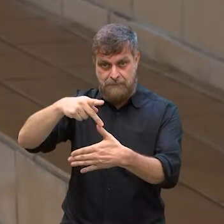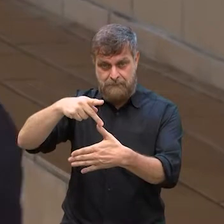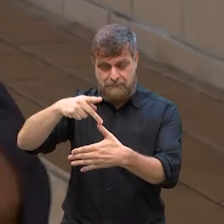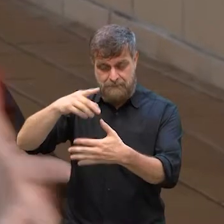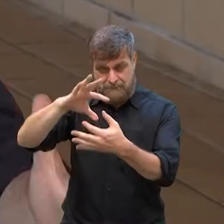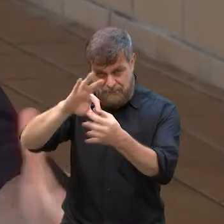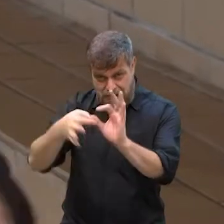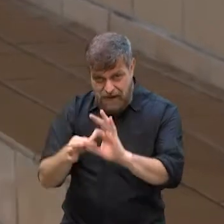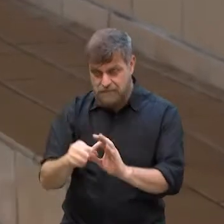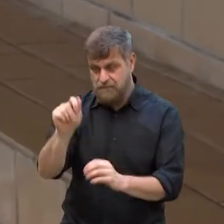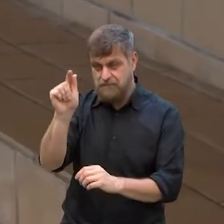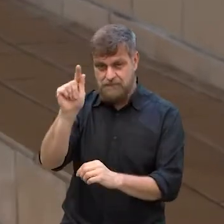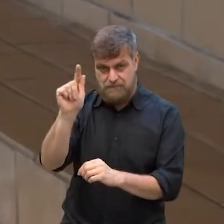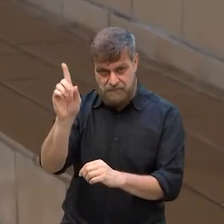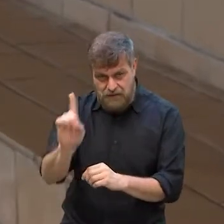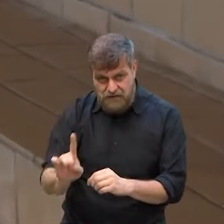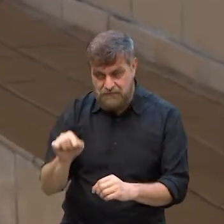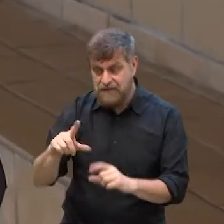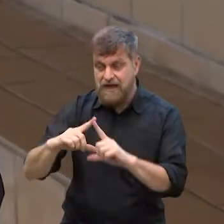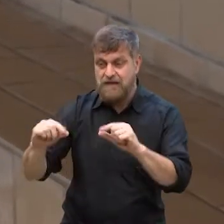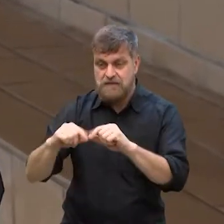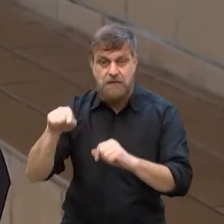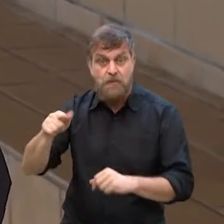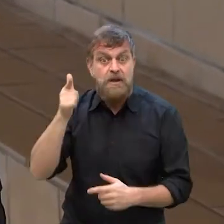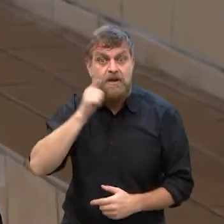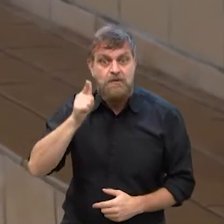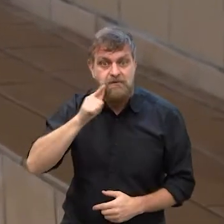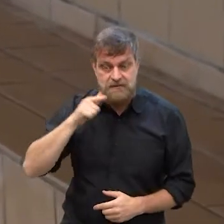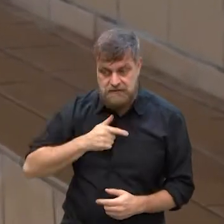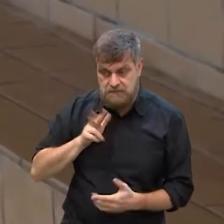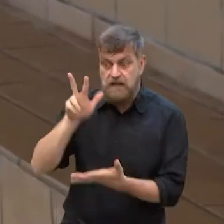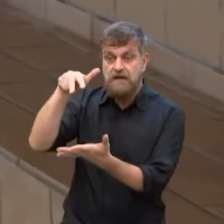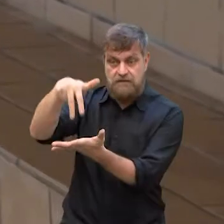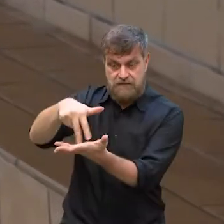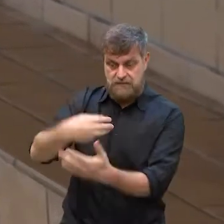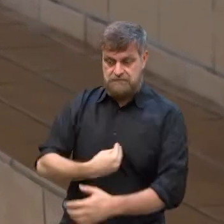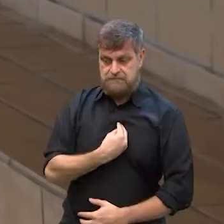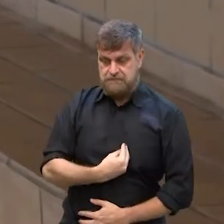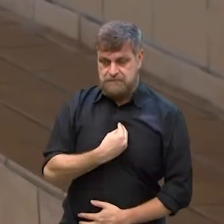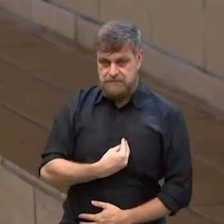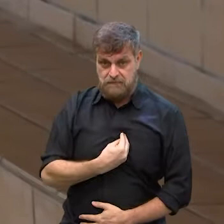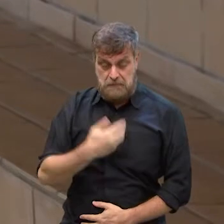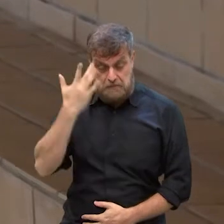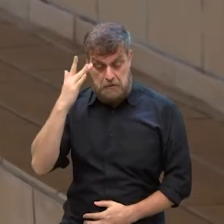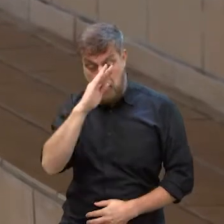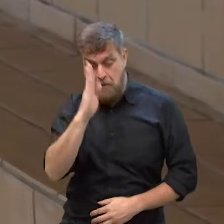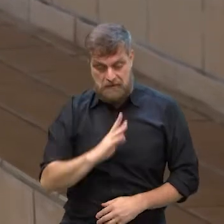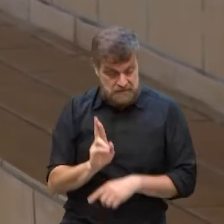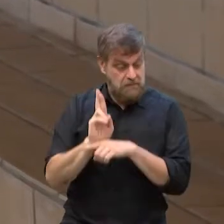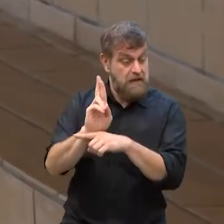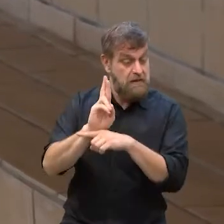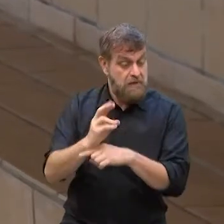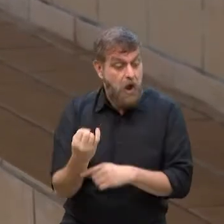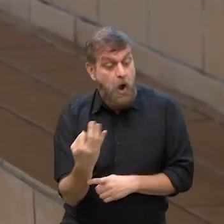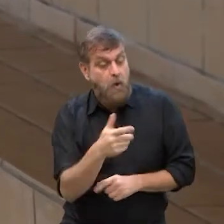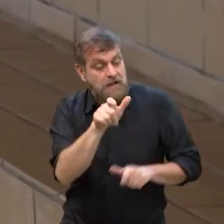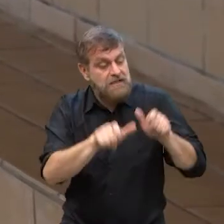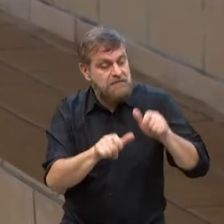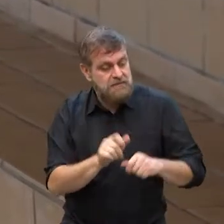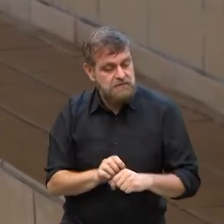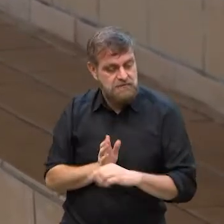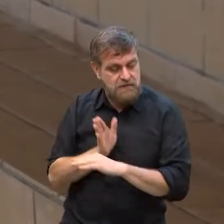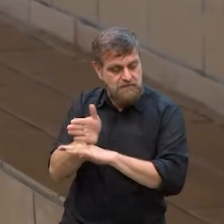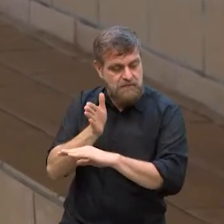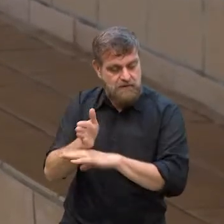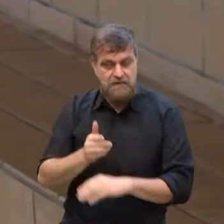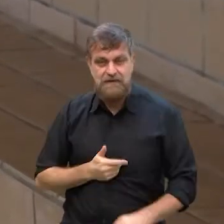no Japão, como será que ele conseguiu essa vaga? Quantos brasileiros já estão classificados? Será que o Brasil vai estar bem representado? Com certeza estará. Tem o